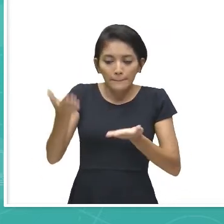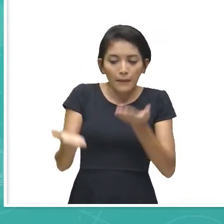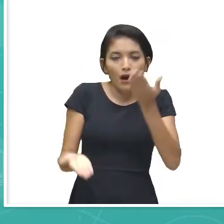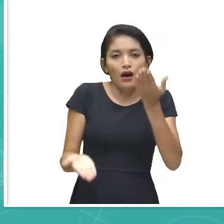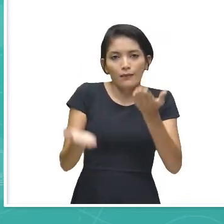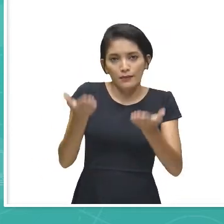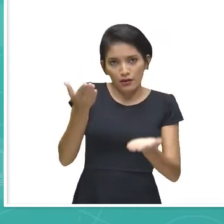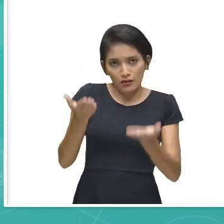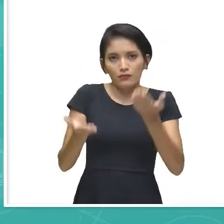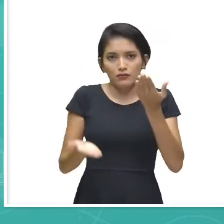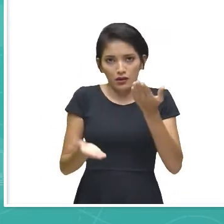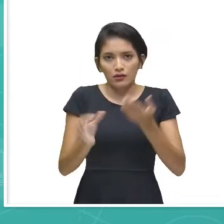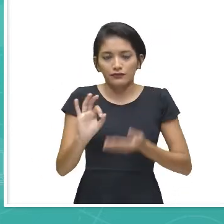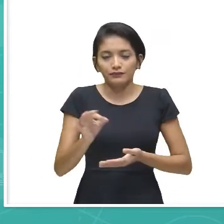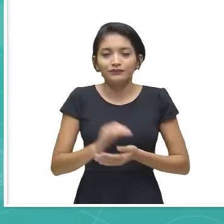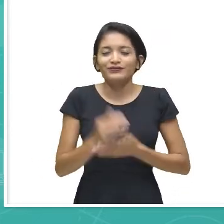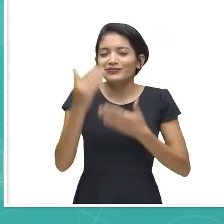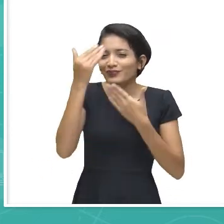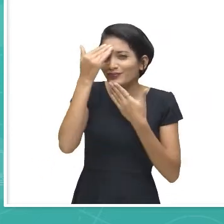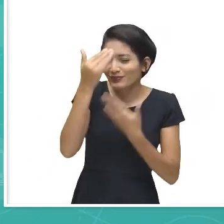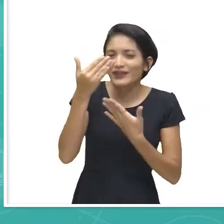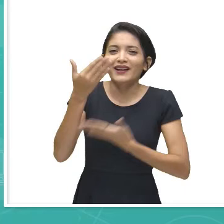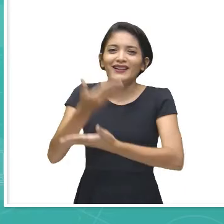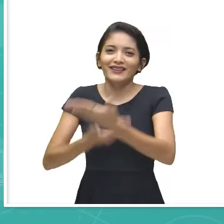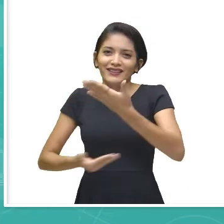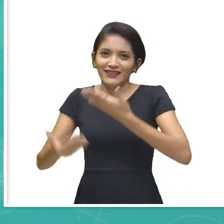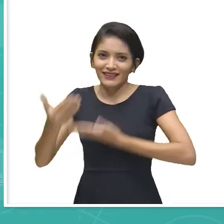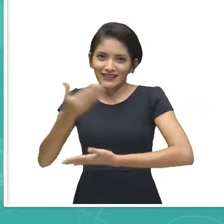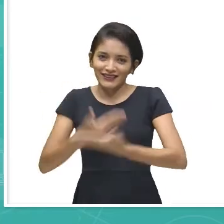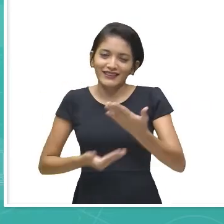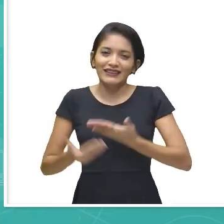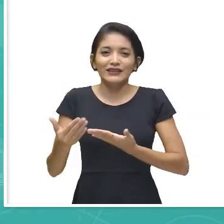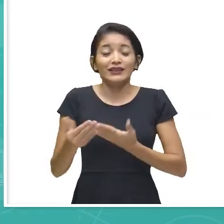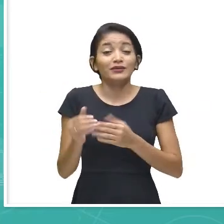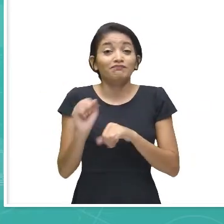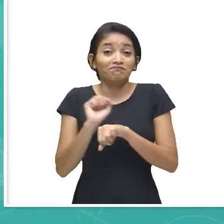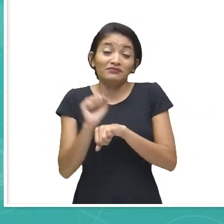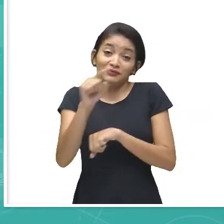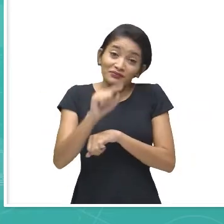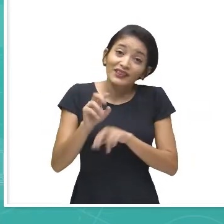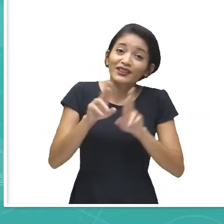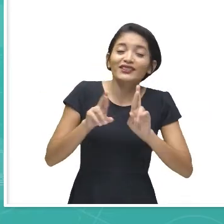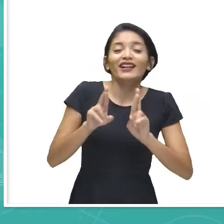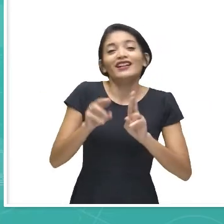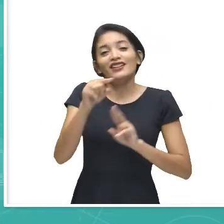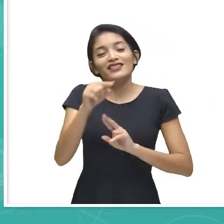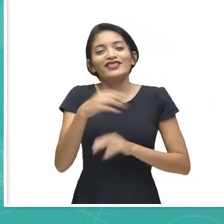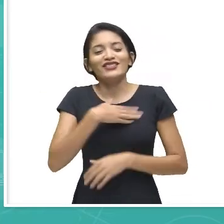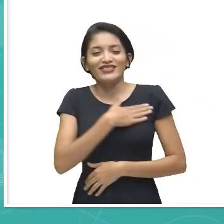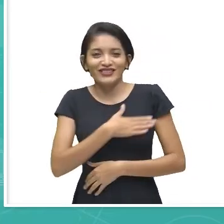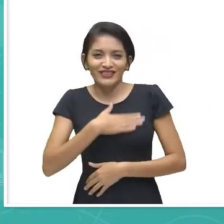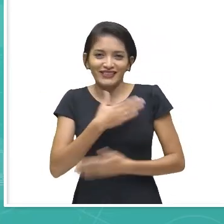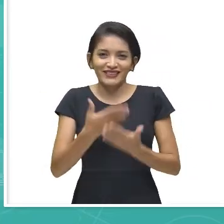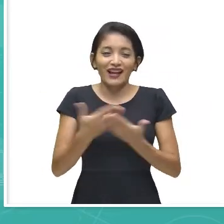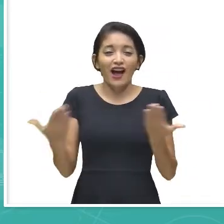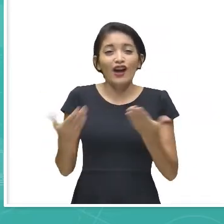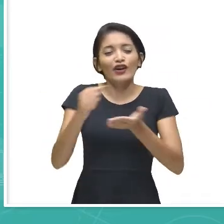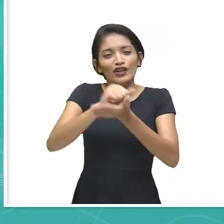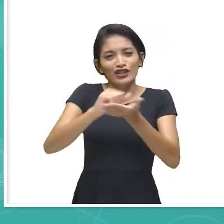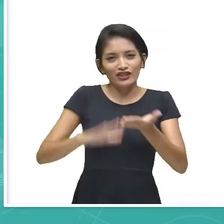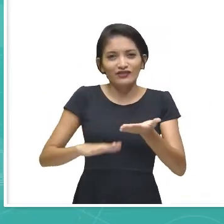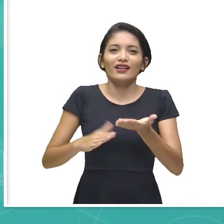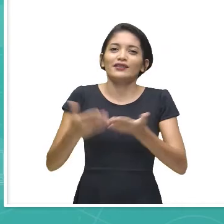equilíbrio, certo? Muito obrigada pela participação de vocês, espero que tenham gostado da aula. Vamos à nossa dinâmica